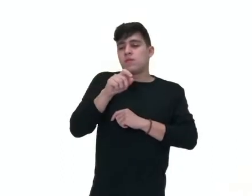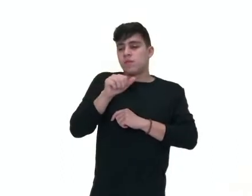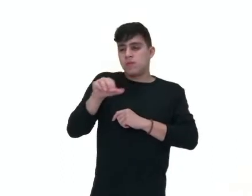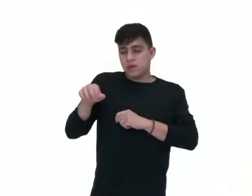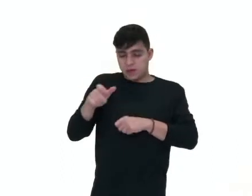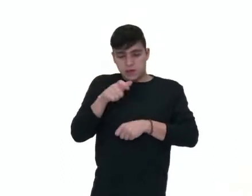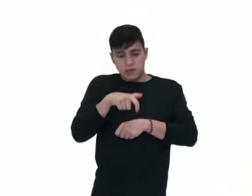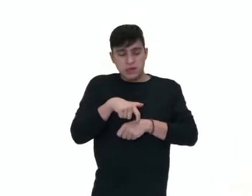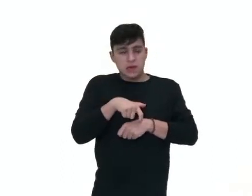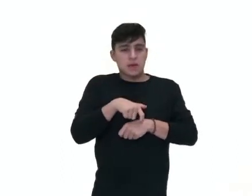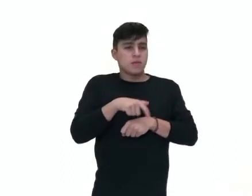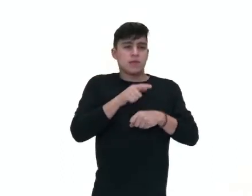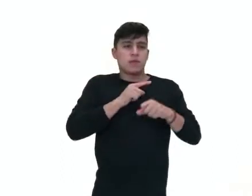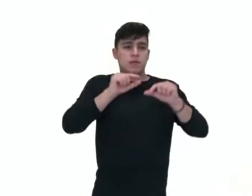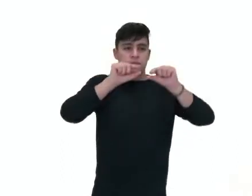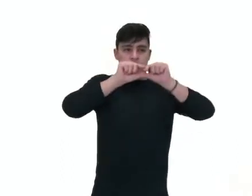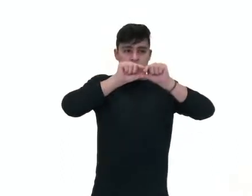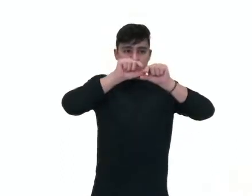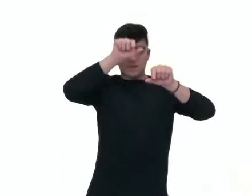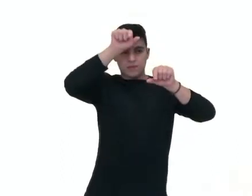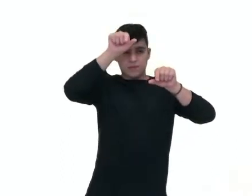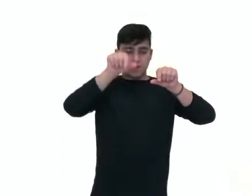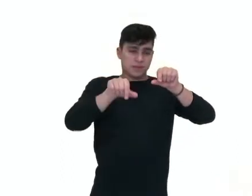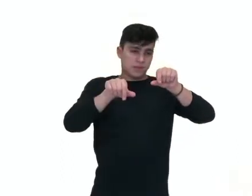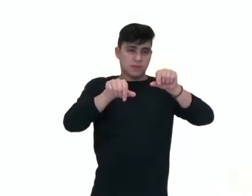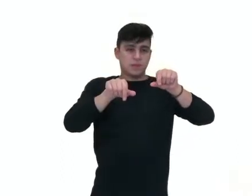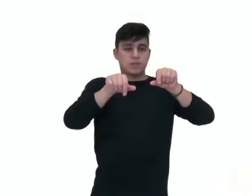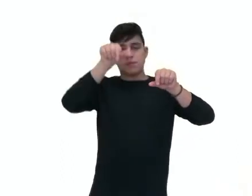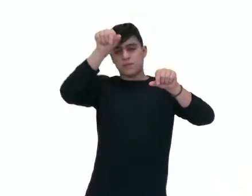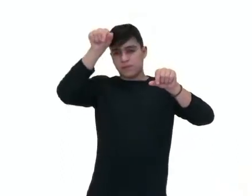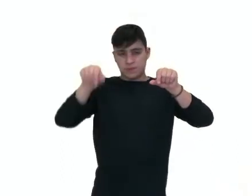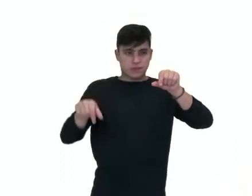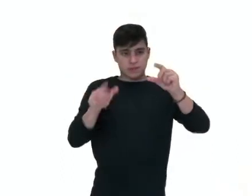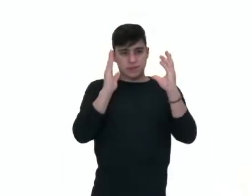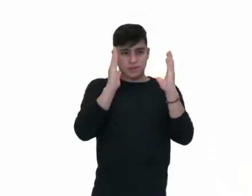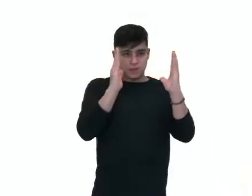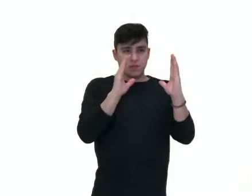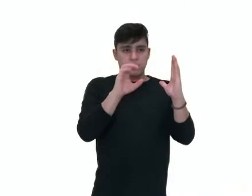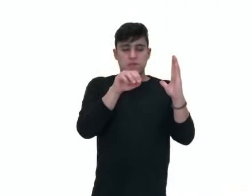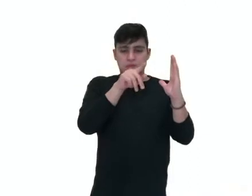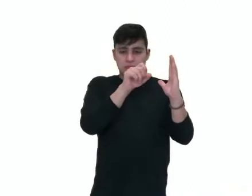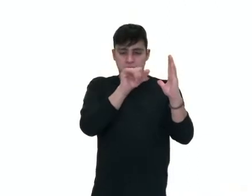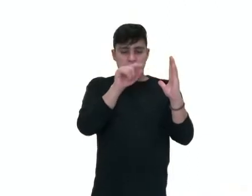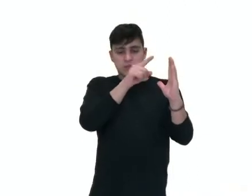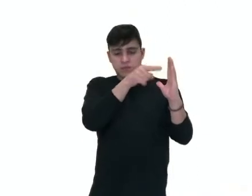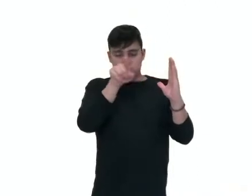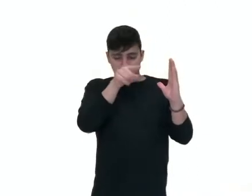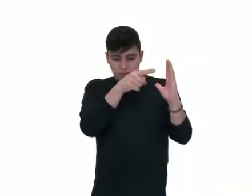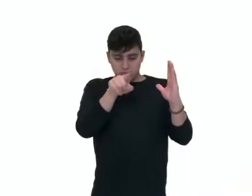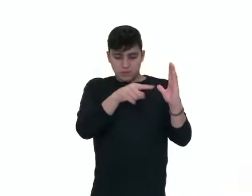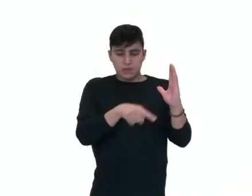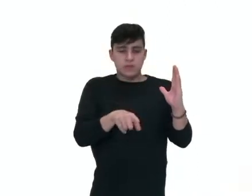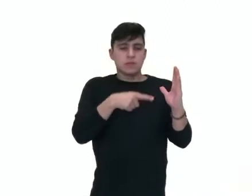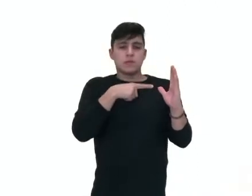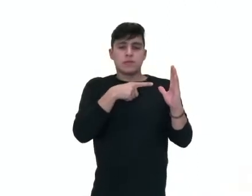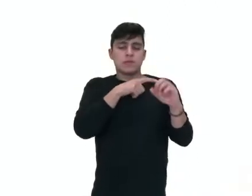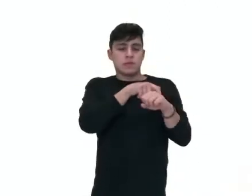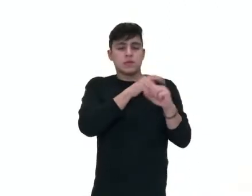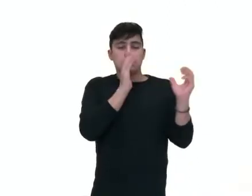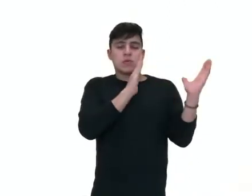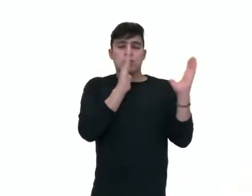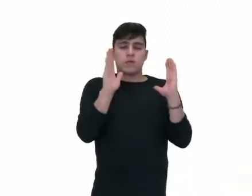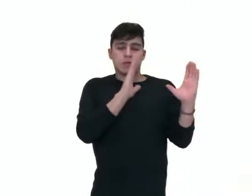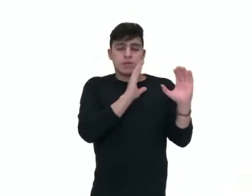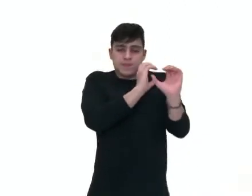delimitado por duas barras verticais dentro do qual colocamos as notas musicais. completando uma determinada duração,